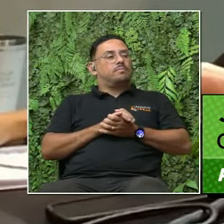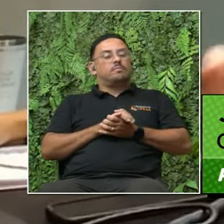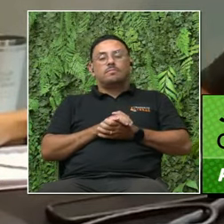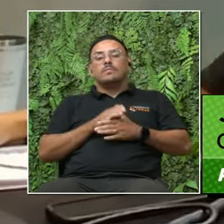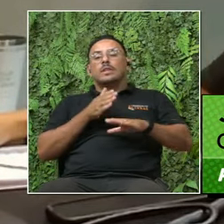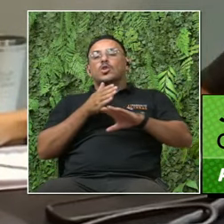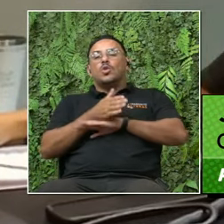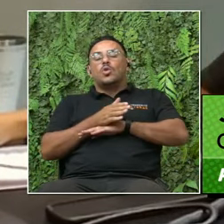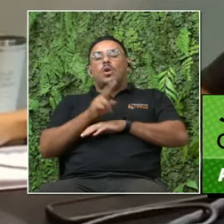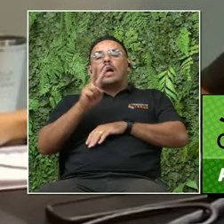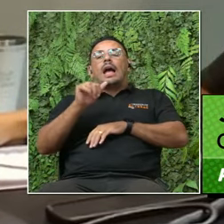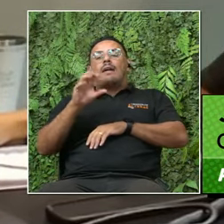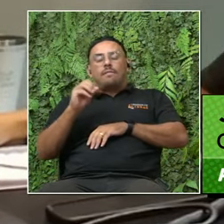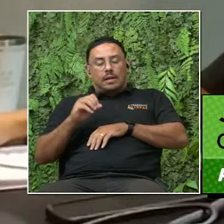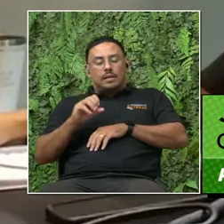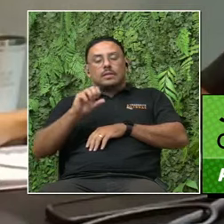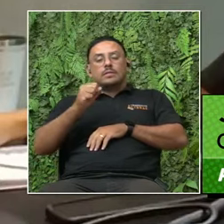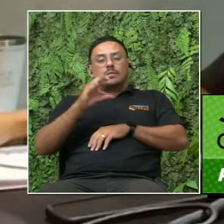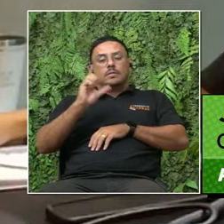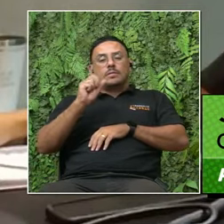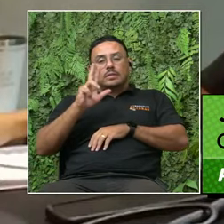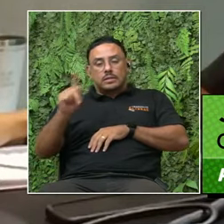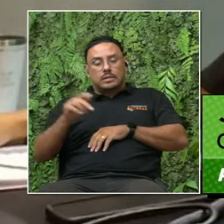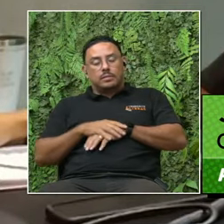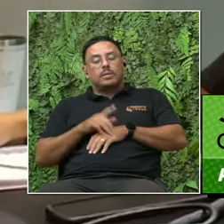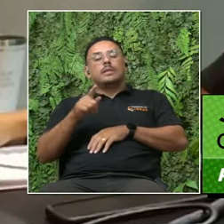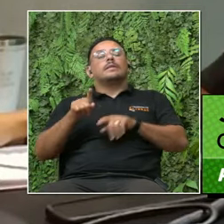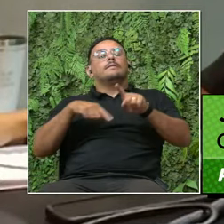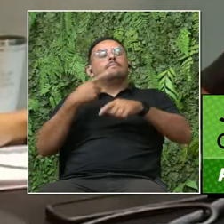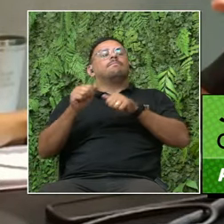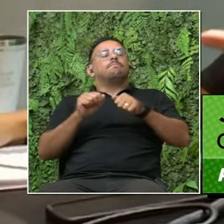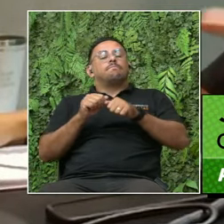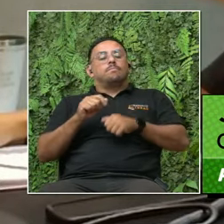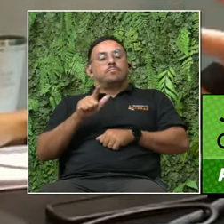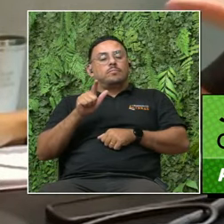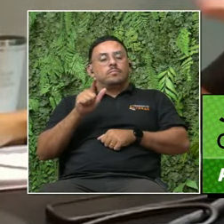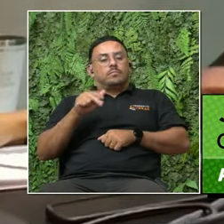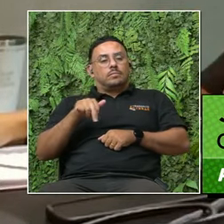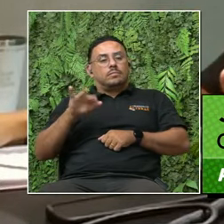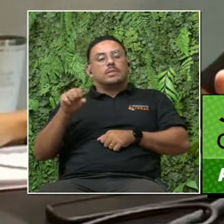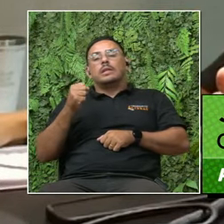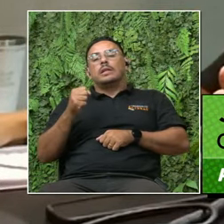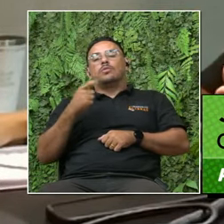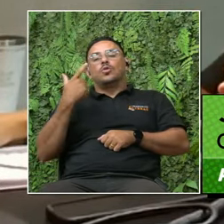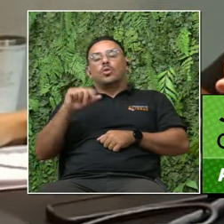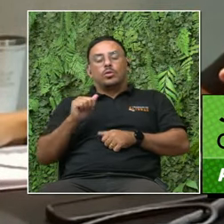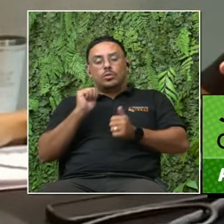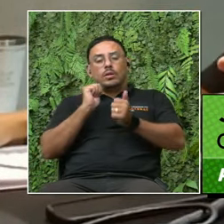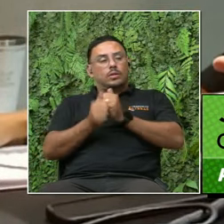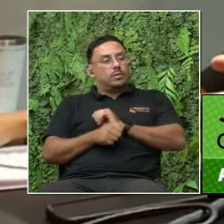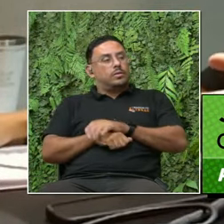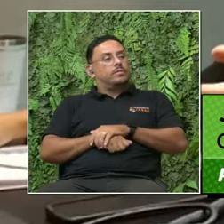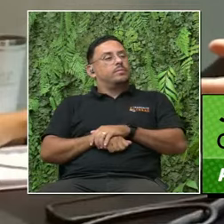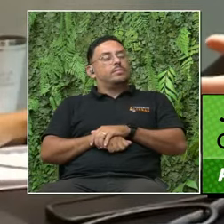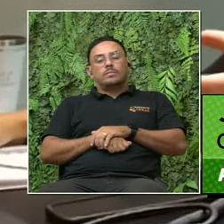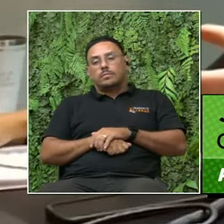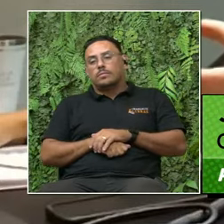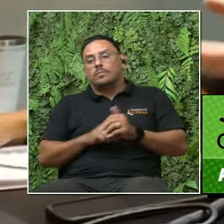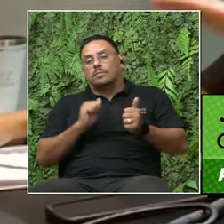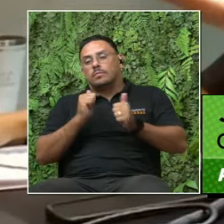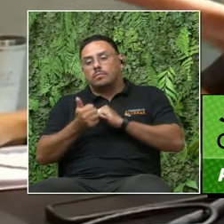seleção entrou o scara né e ele ainda depois pode entrar com Lemos que é outro jogador de seleção né seleção